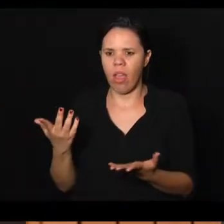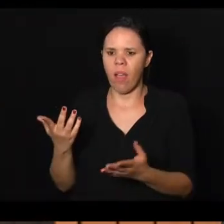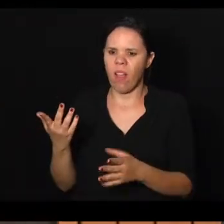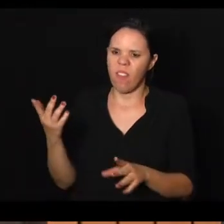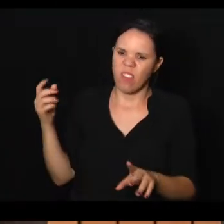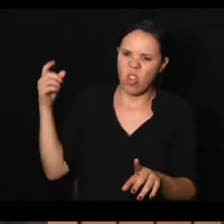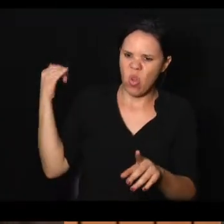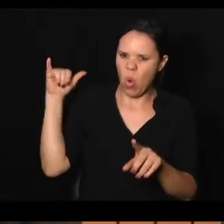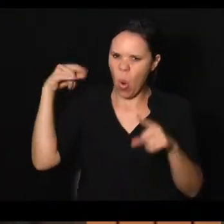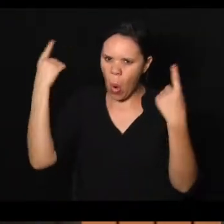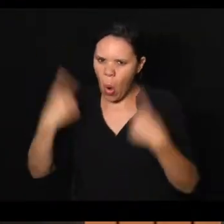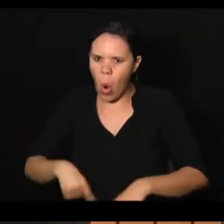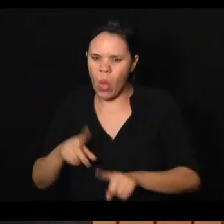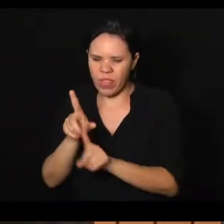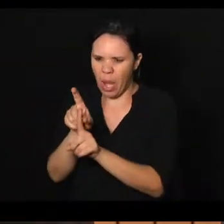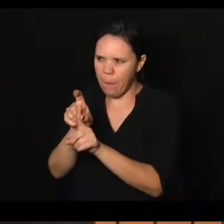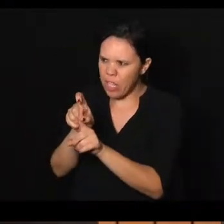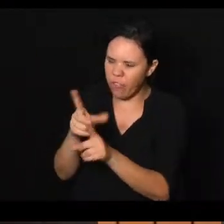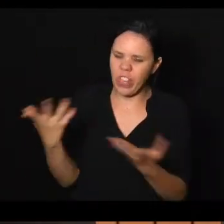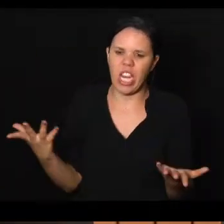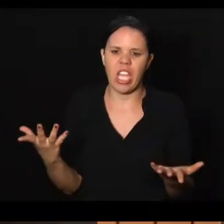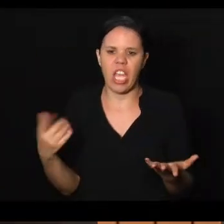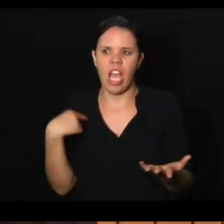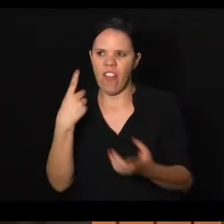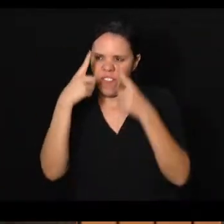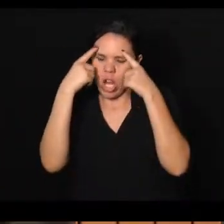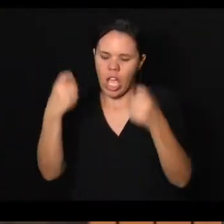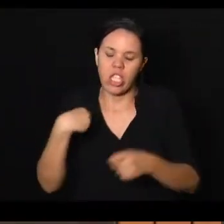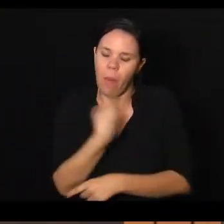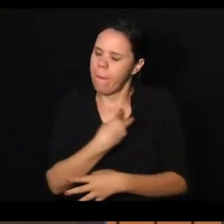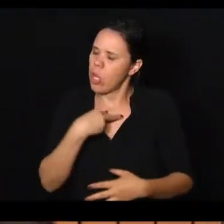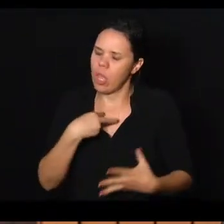pedofilia, a violência, e nós não podemos aceitar